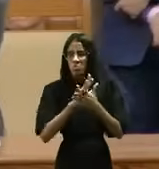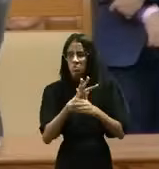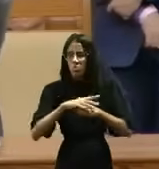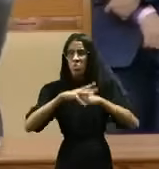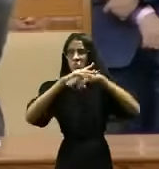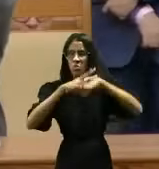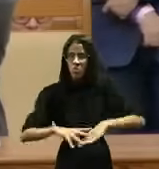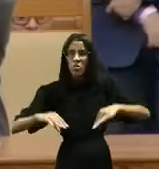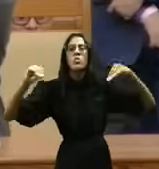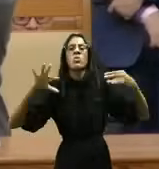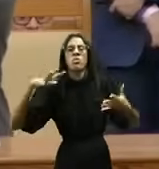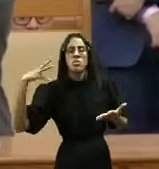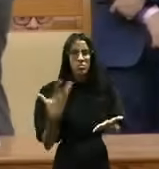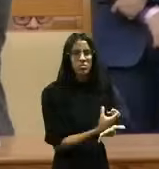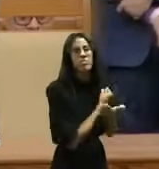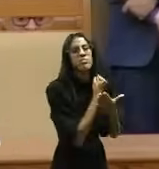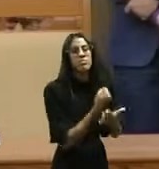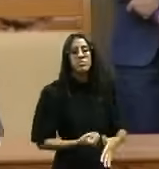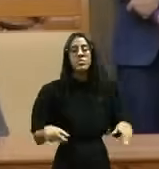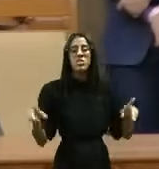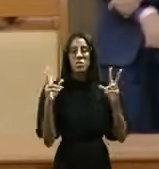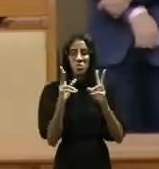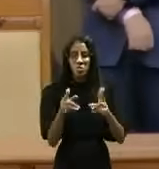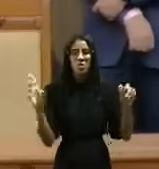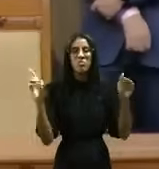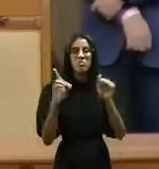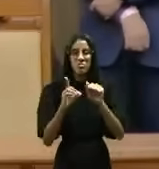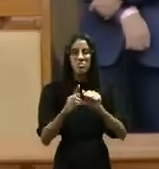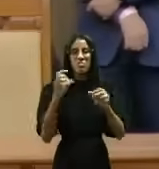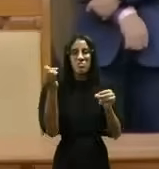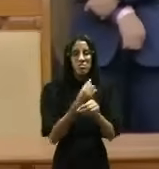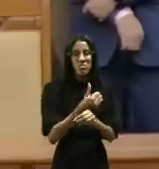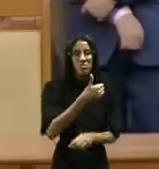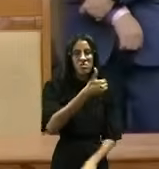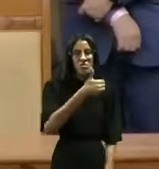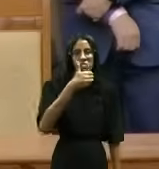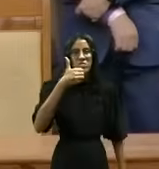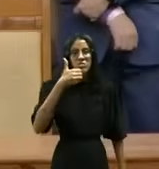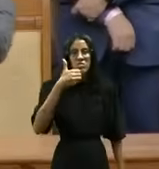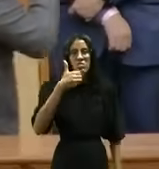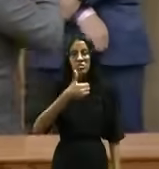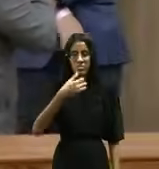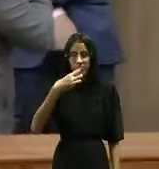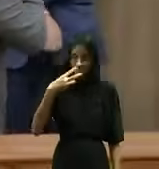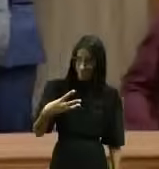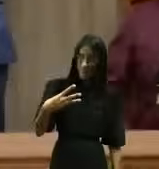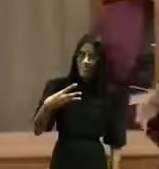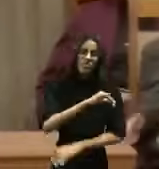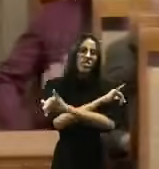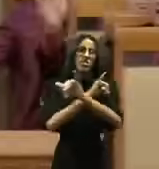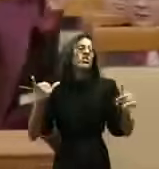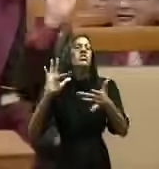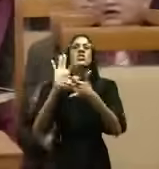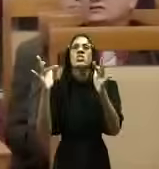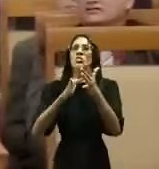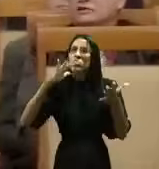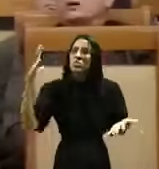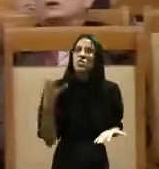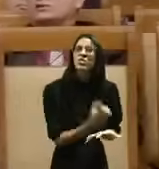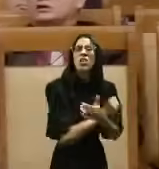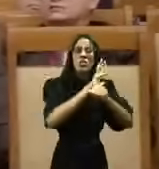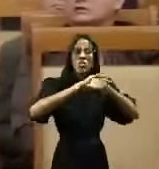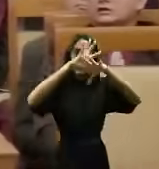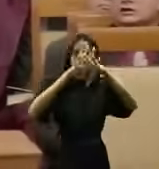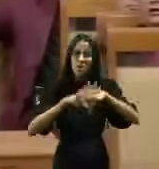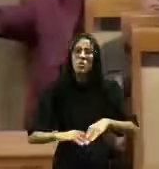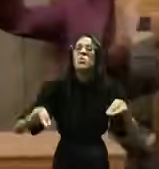Assembleia de Deus 113 anos dizendo que Jesus Cristo faz o quê salva cura batiza e